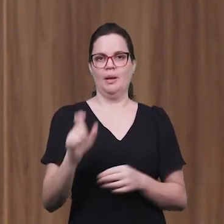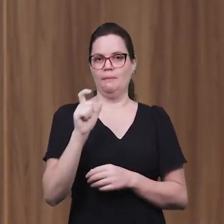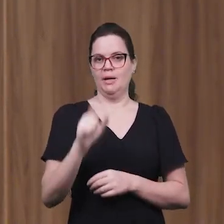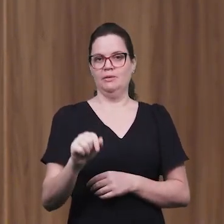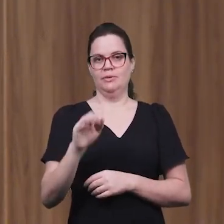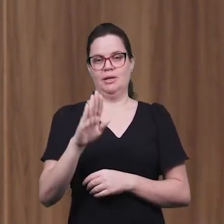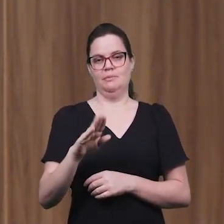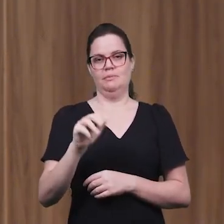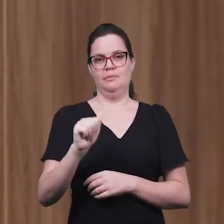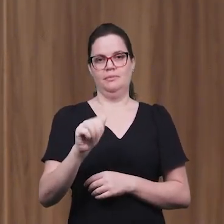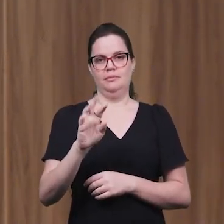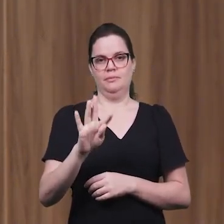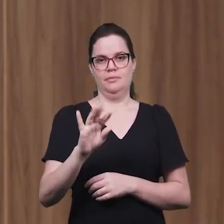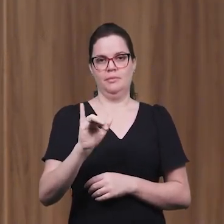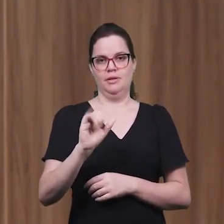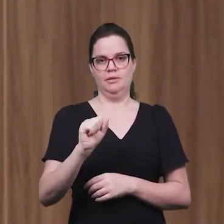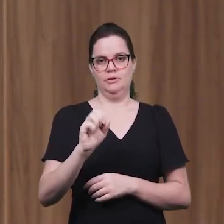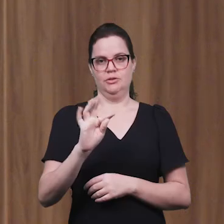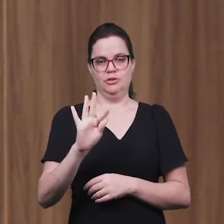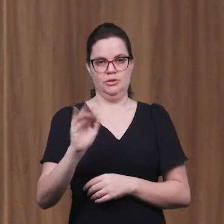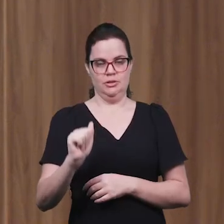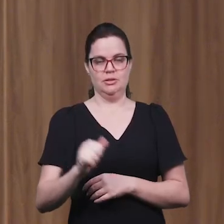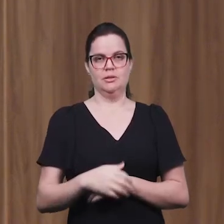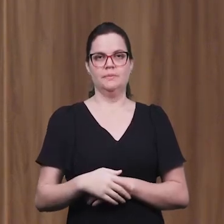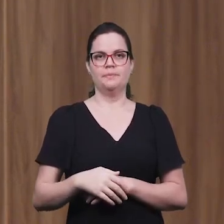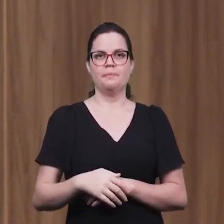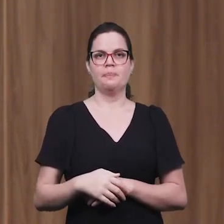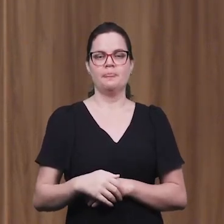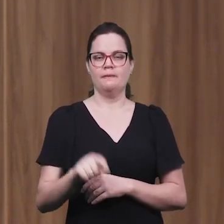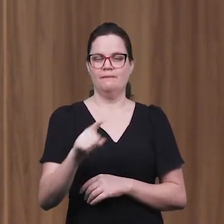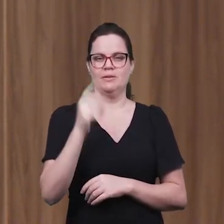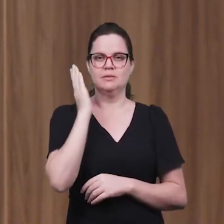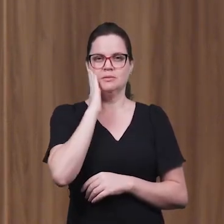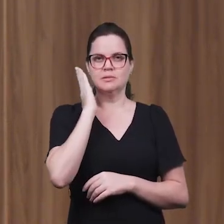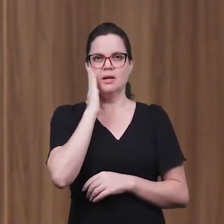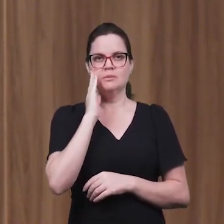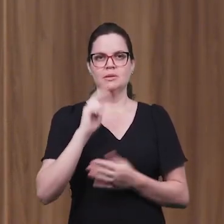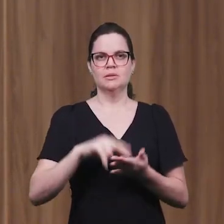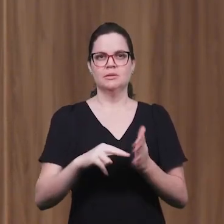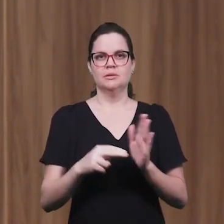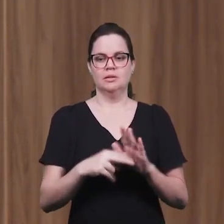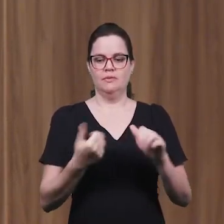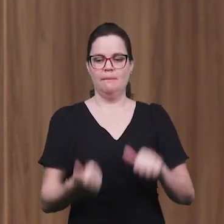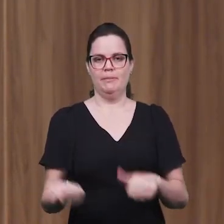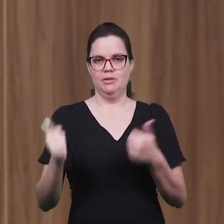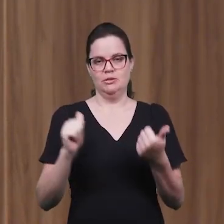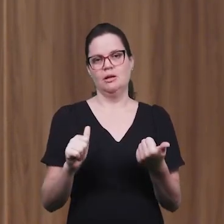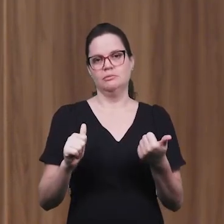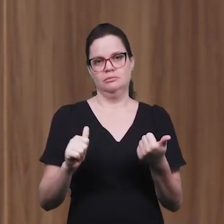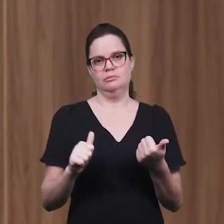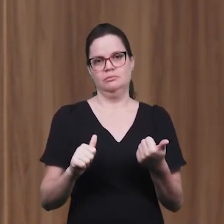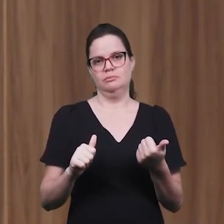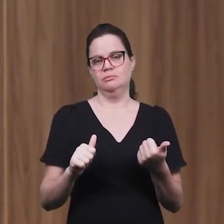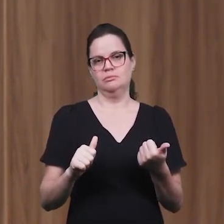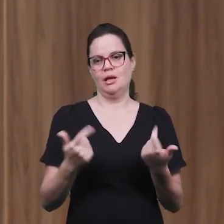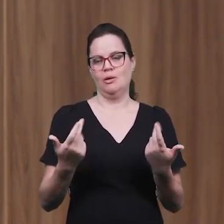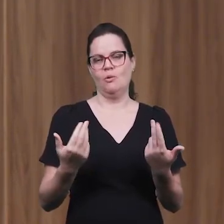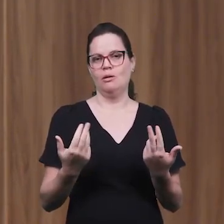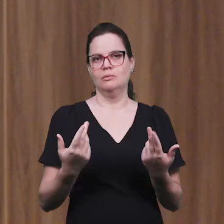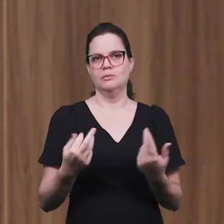batista, nós vamos aprender aqui hoje, ou muitos já sabem, significa batizador, que é uma